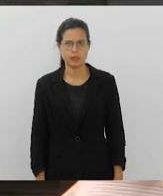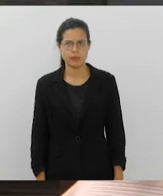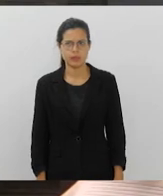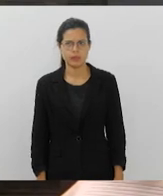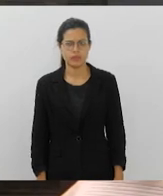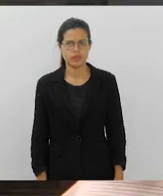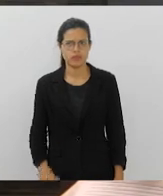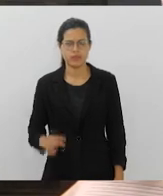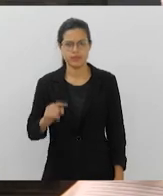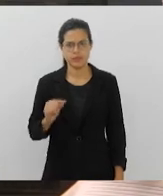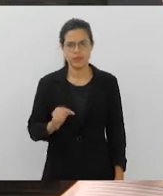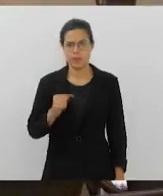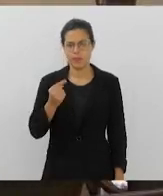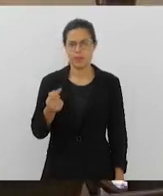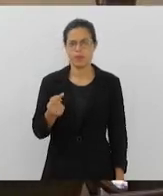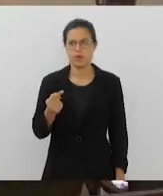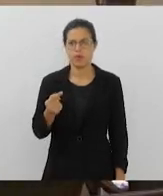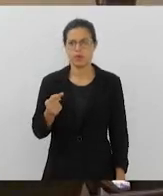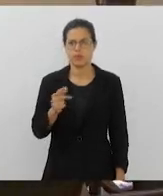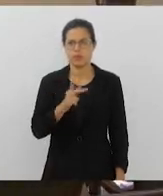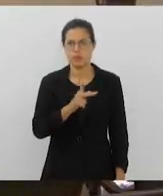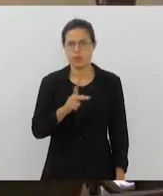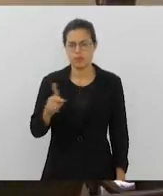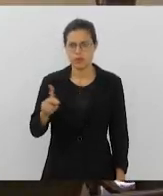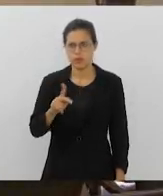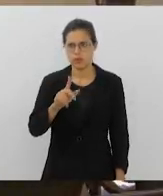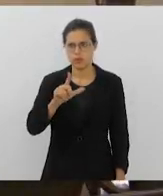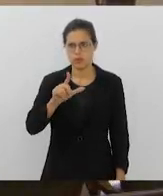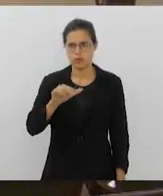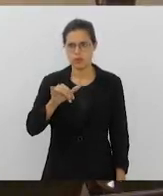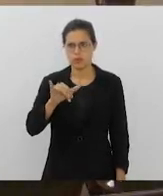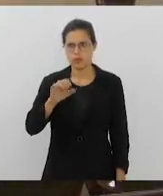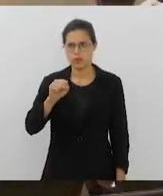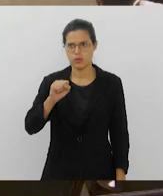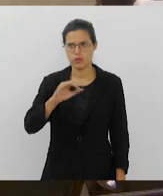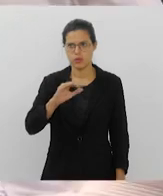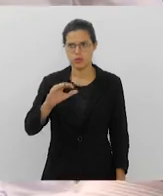Próximo agraciado, mestre Luiz Carlos Dagmar.